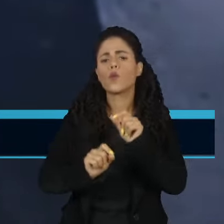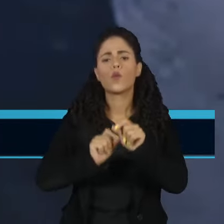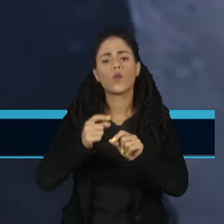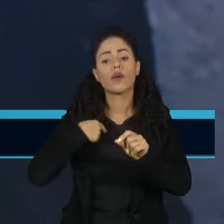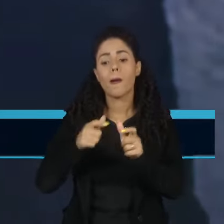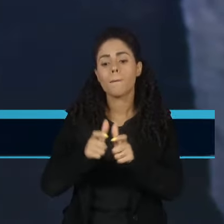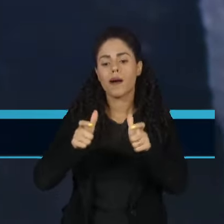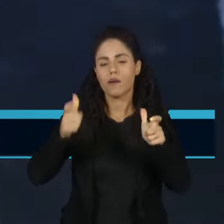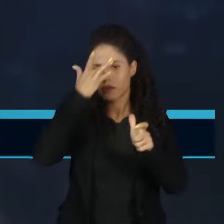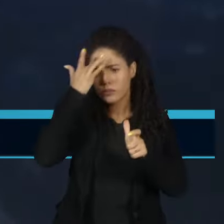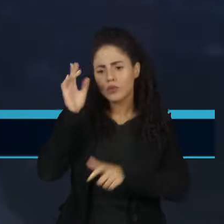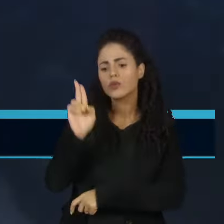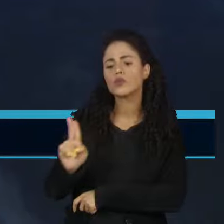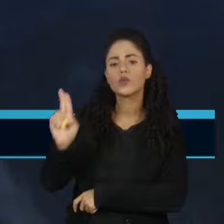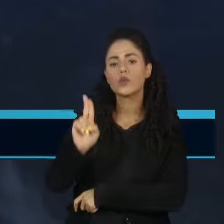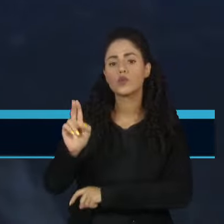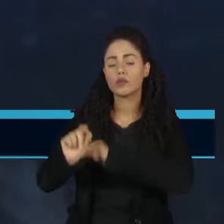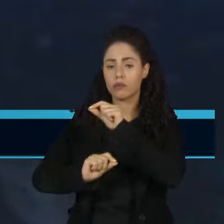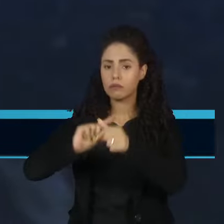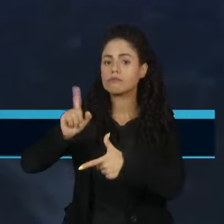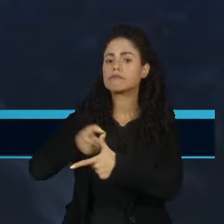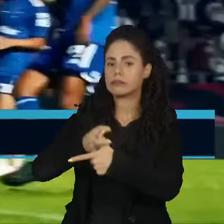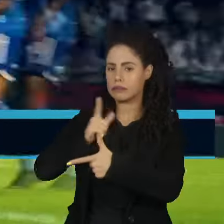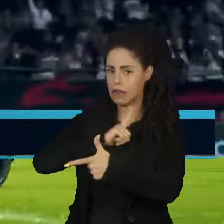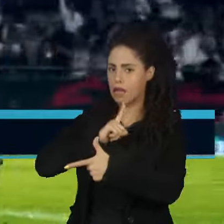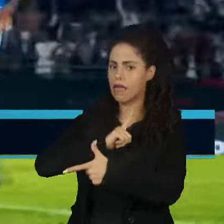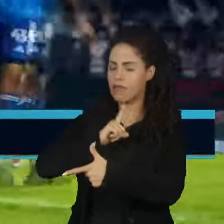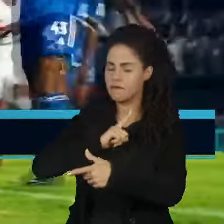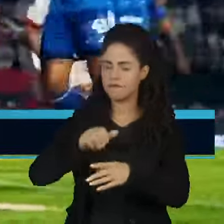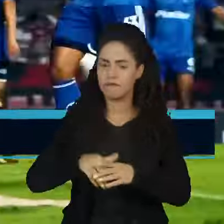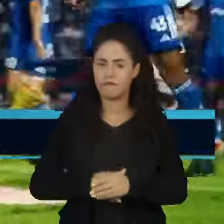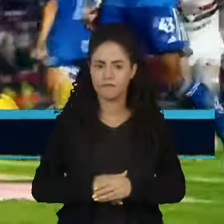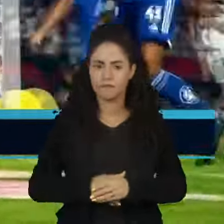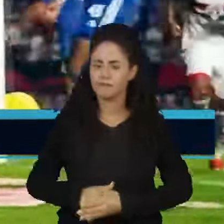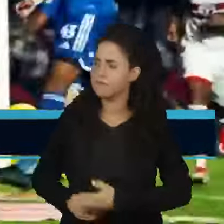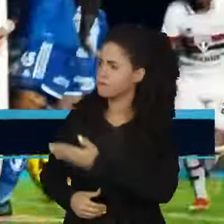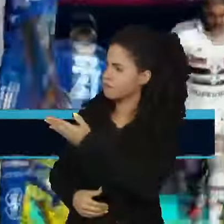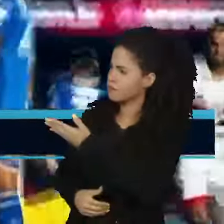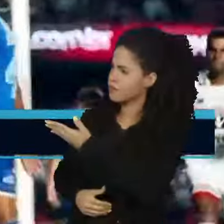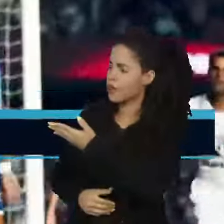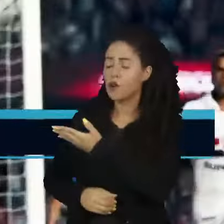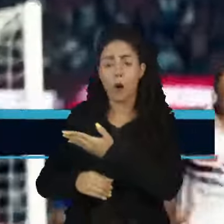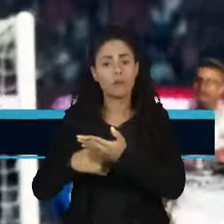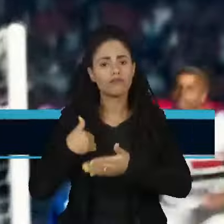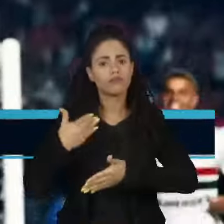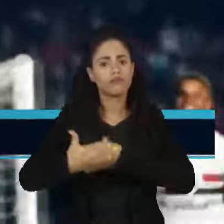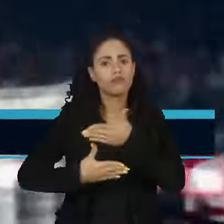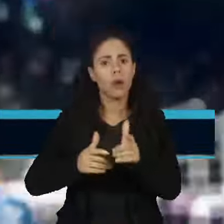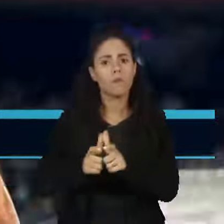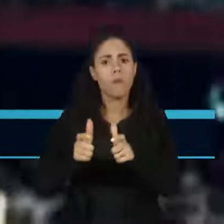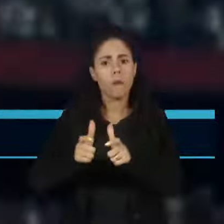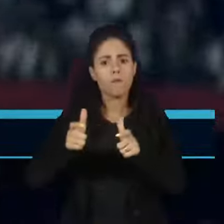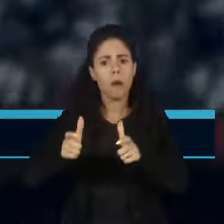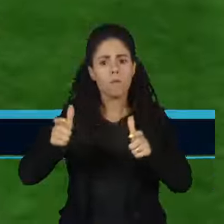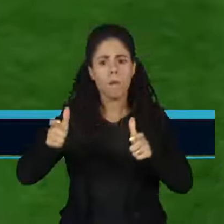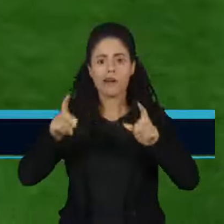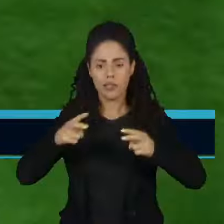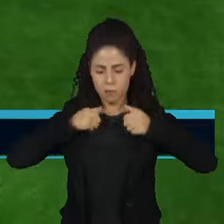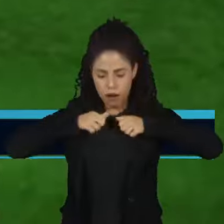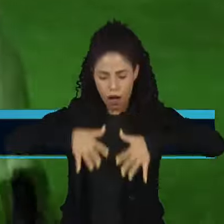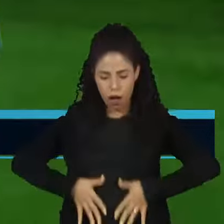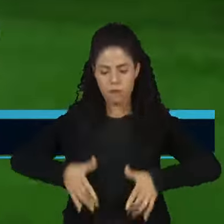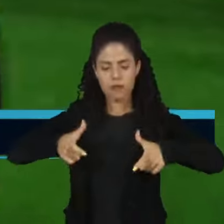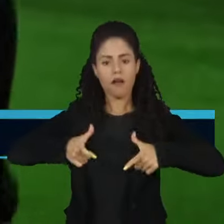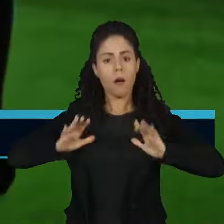que a maioria dos usuários está endividada elas se tornaram onipresentes estão na camisa dos times de futebol